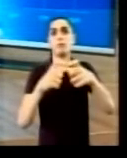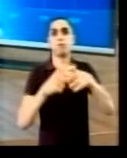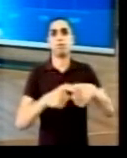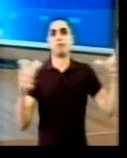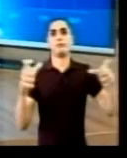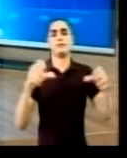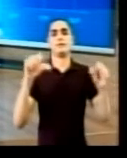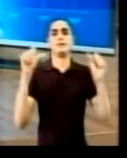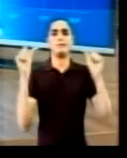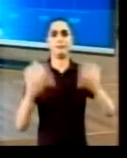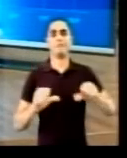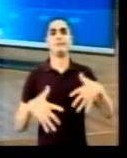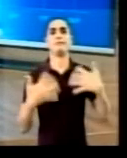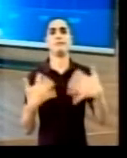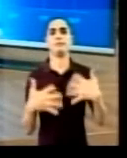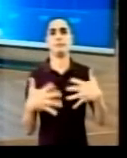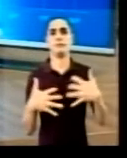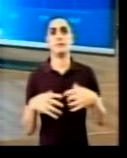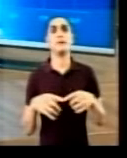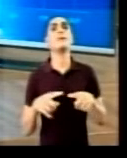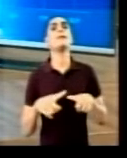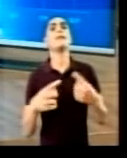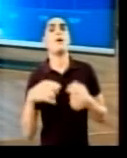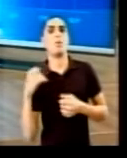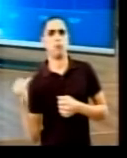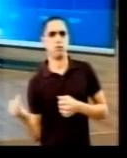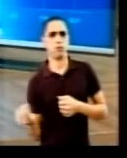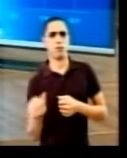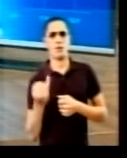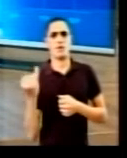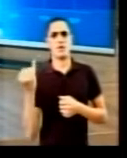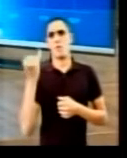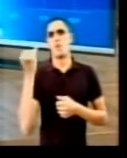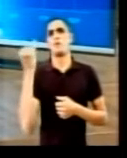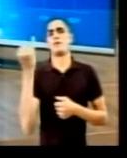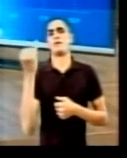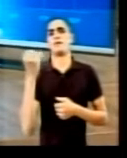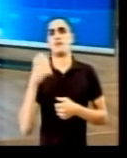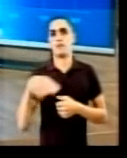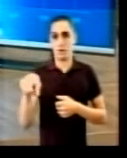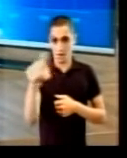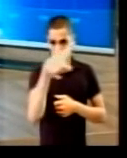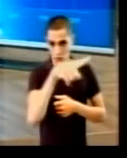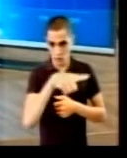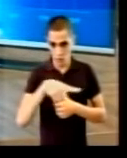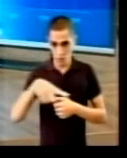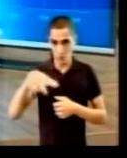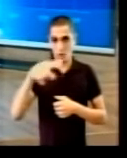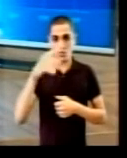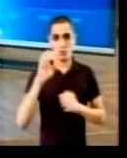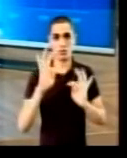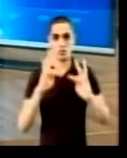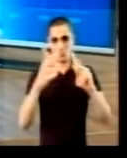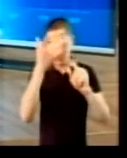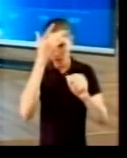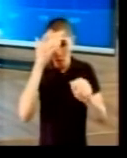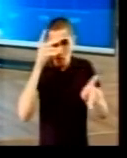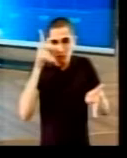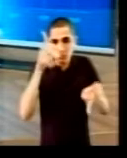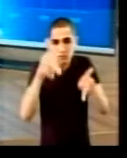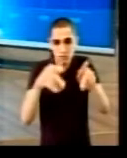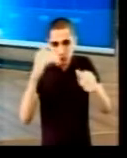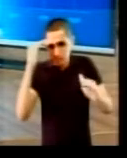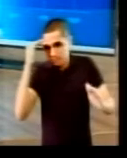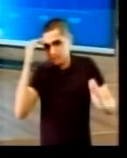Então, é fundamental que hoje haja uma colaboração fundamental da